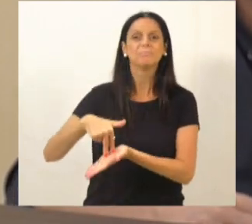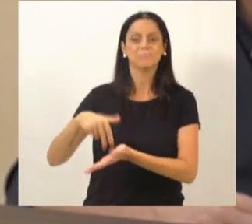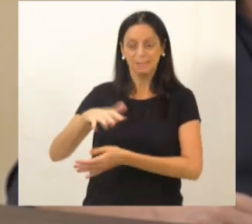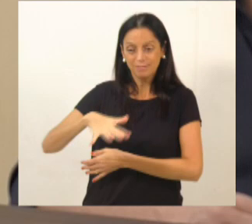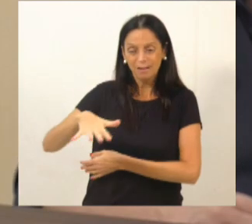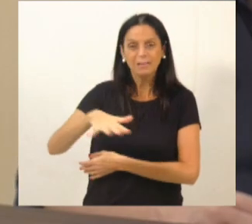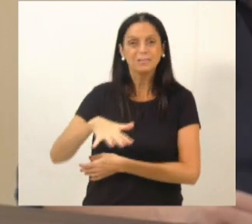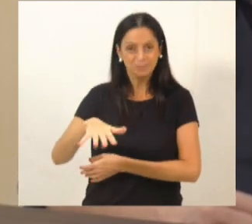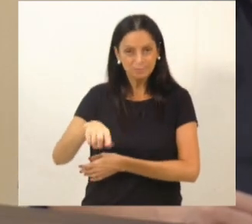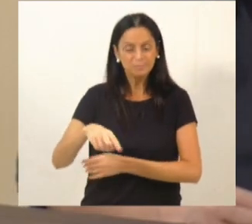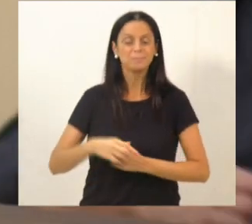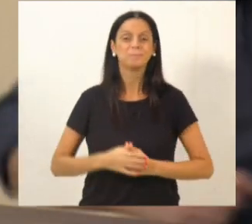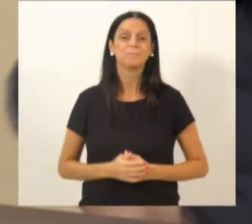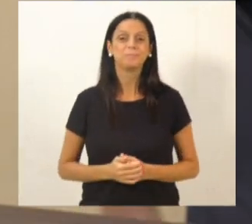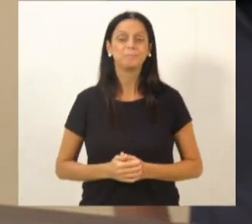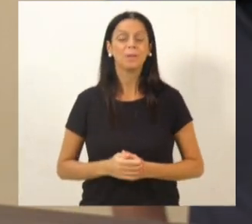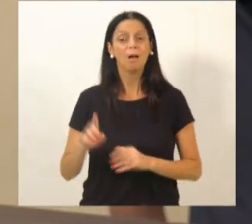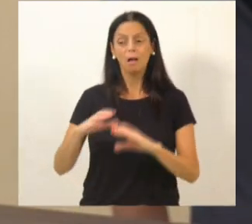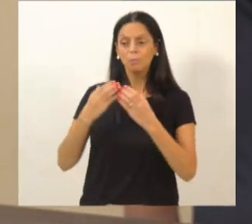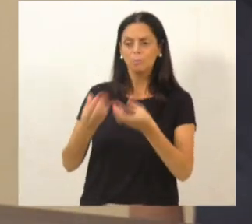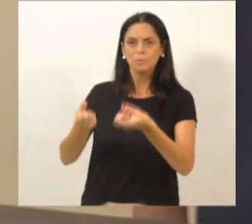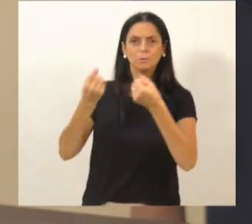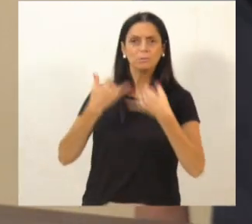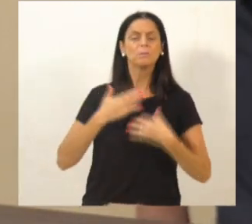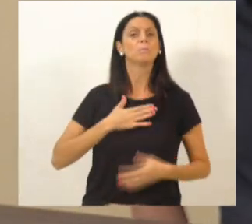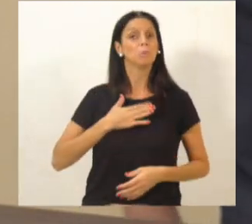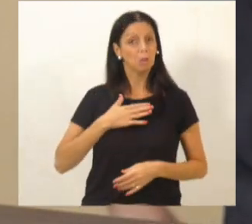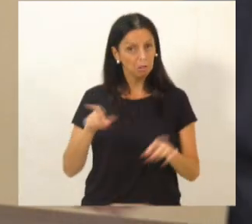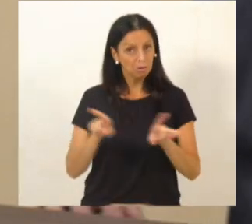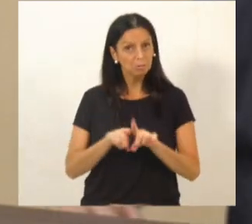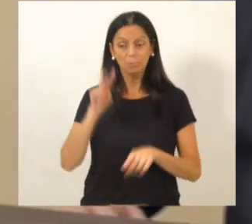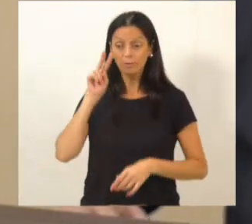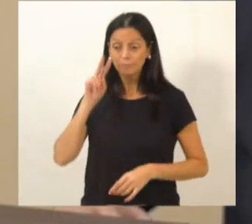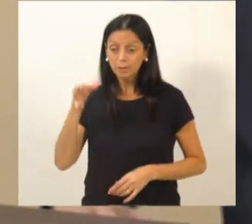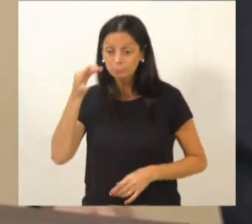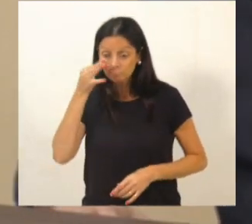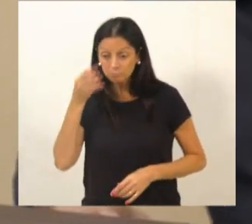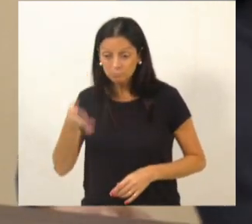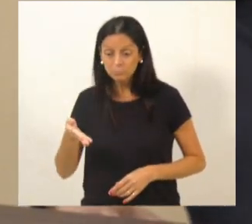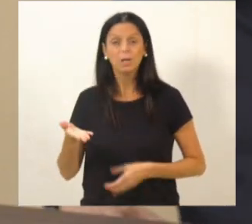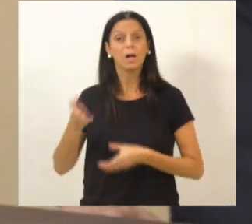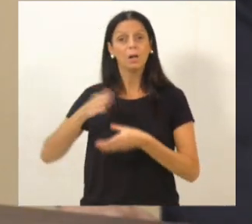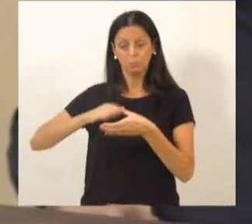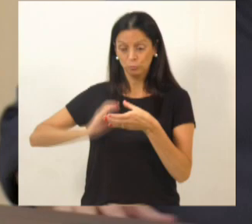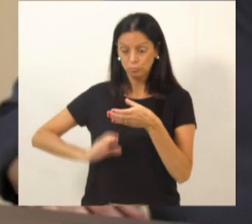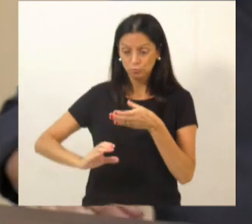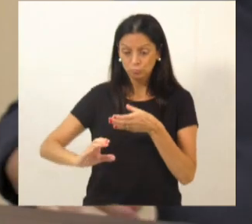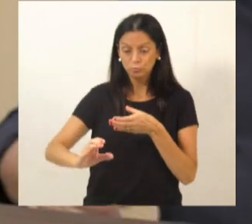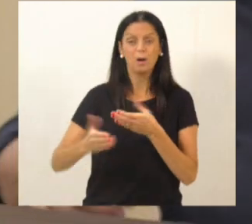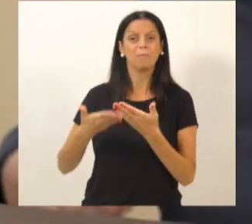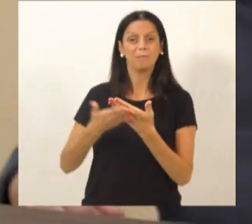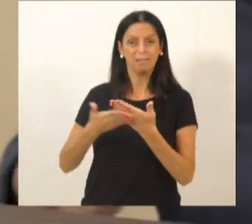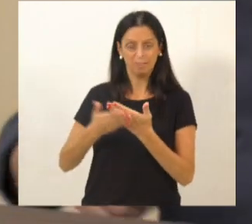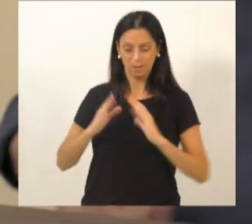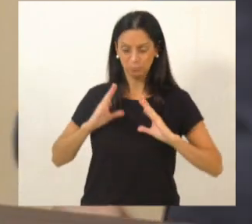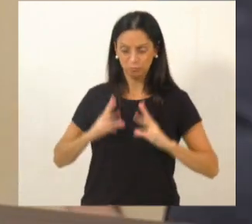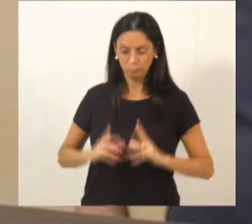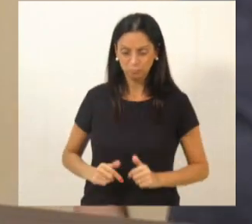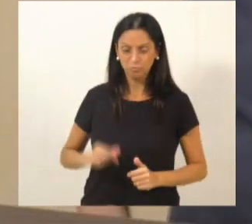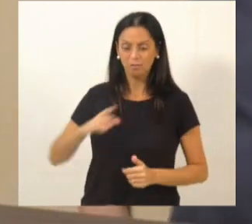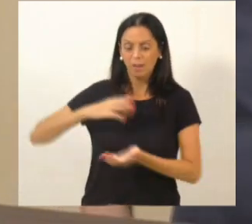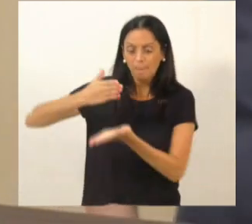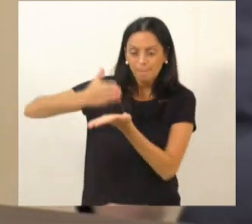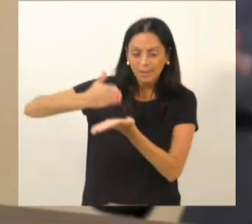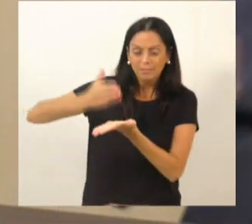aqui. A comunidade me relatou e eu vi lá em loco que o esgoto, o tratamento está até um certo ponto. E tem